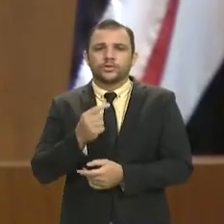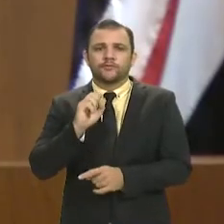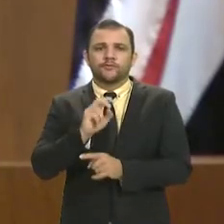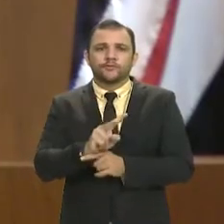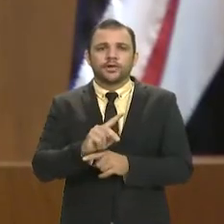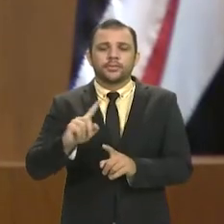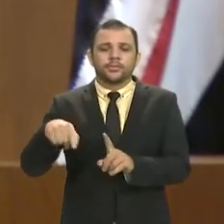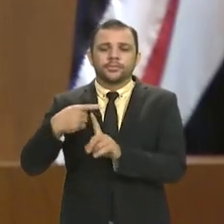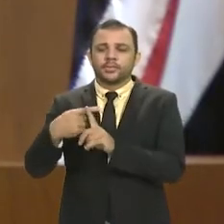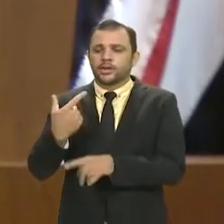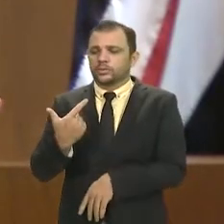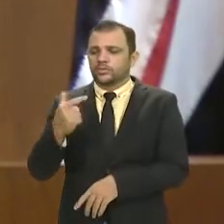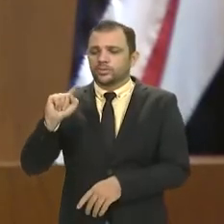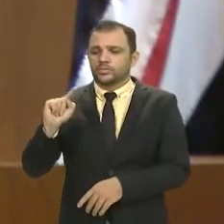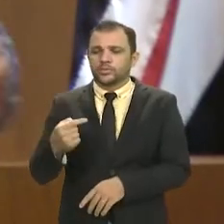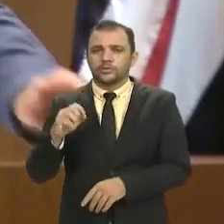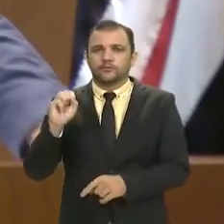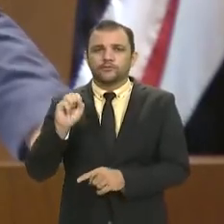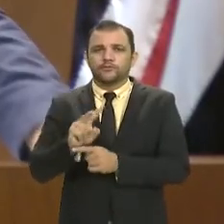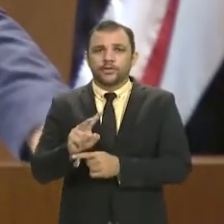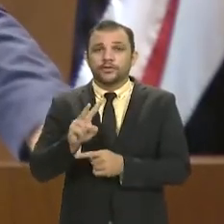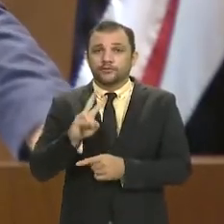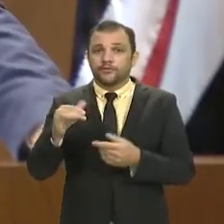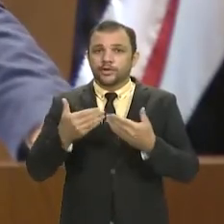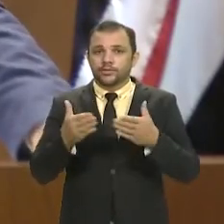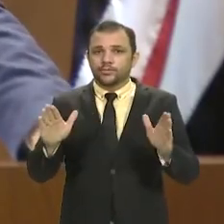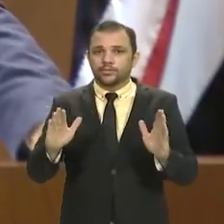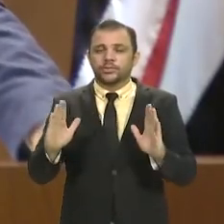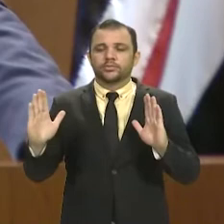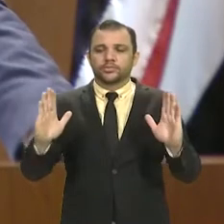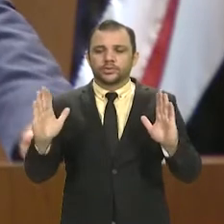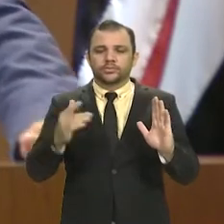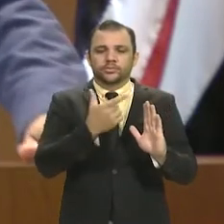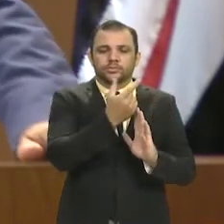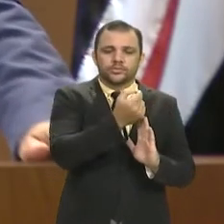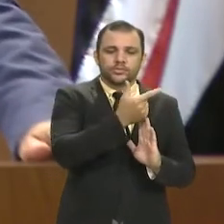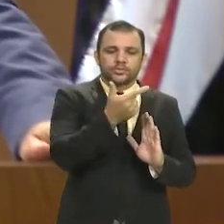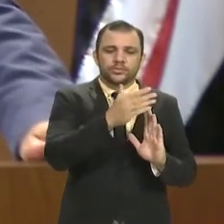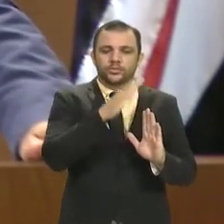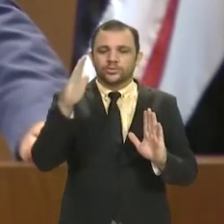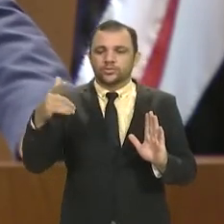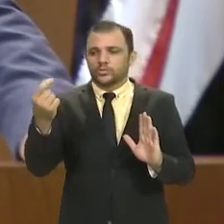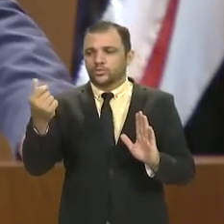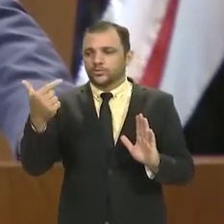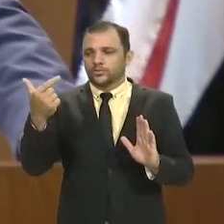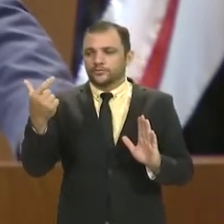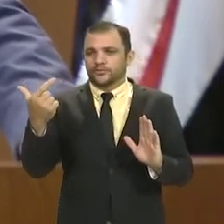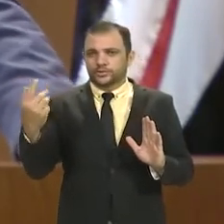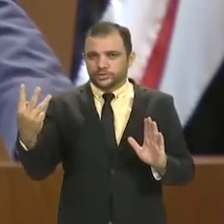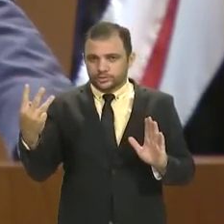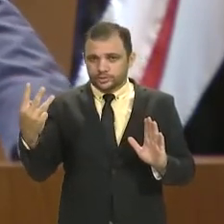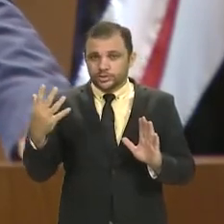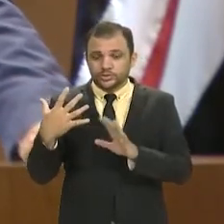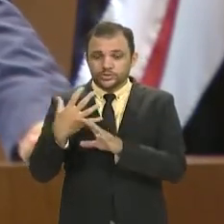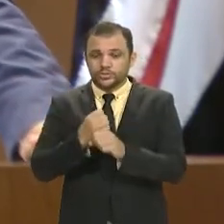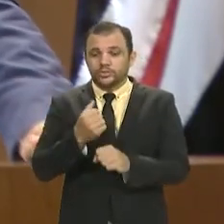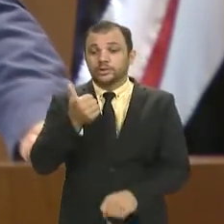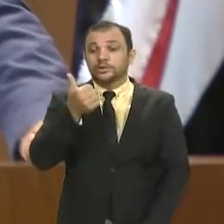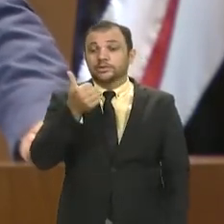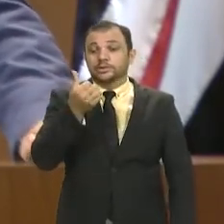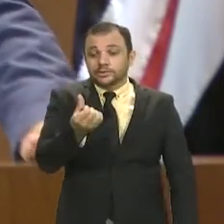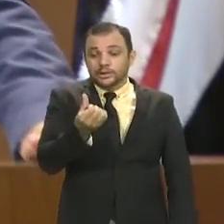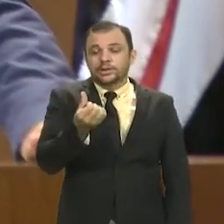2 mil vagas que vão abrir de 2022 para 2023, dá um total de 6 mil vagas que ficaram